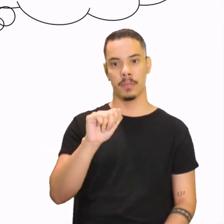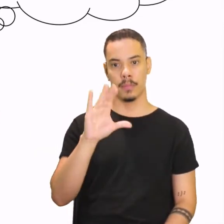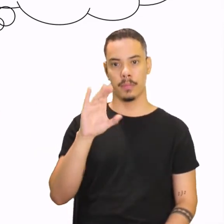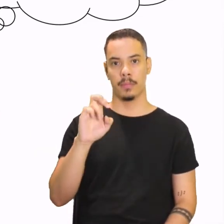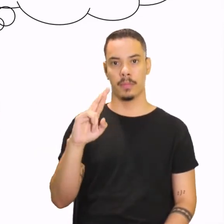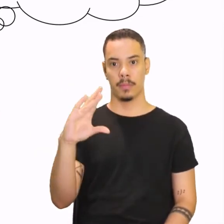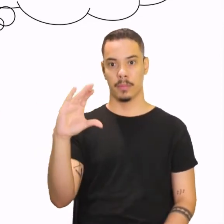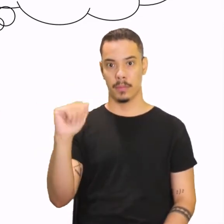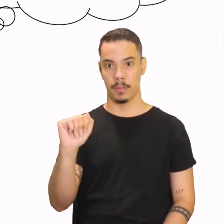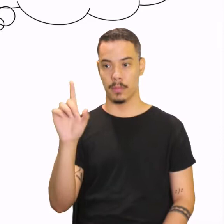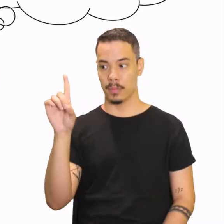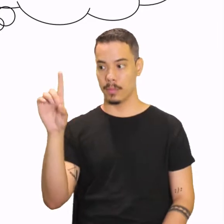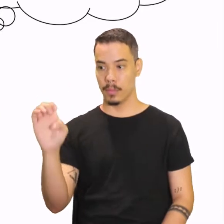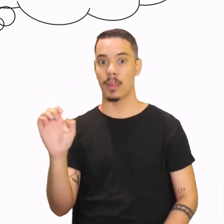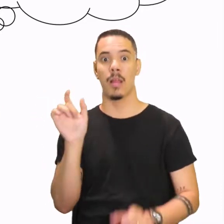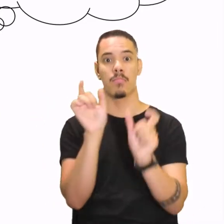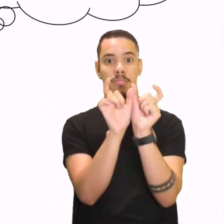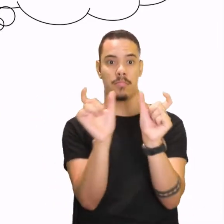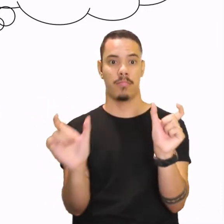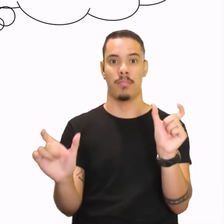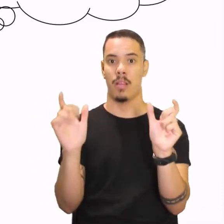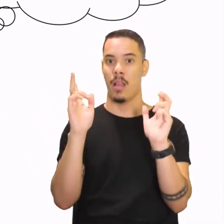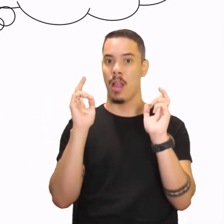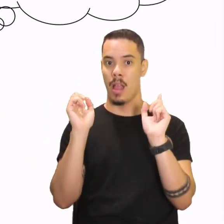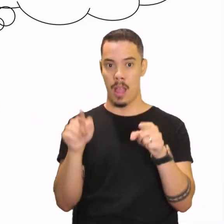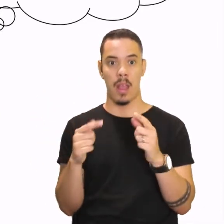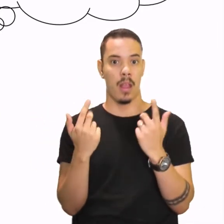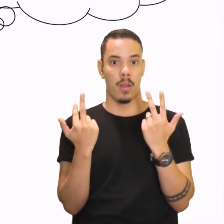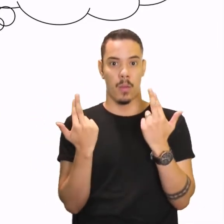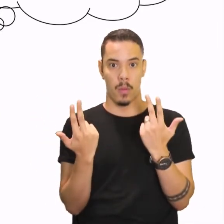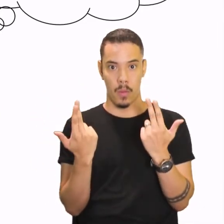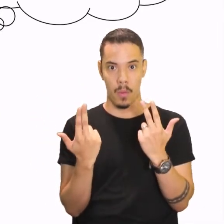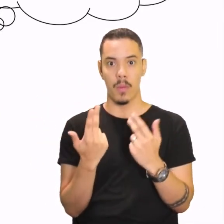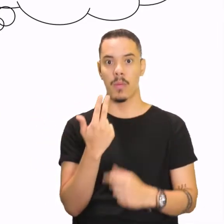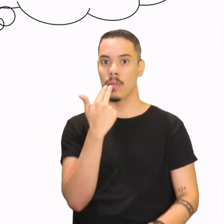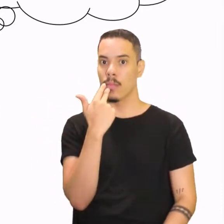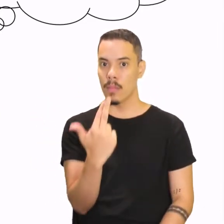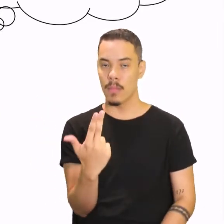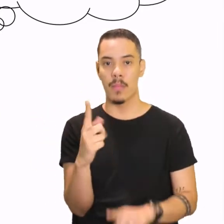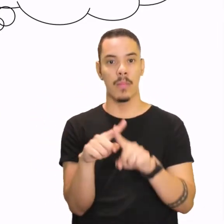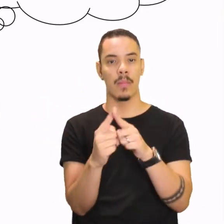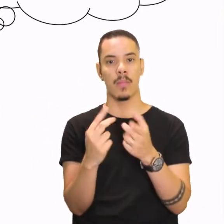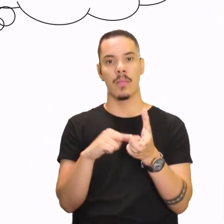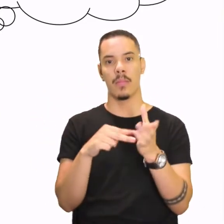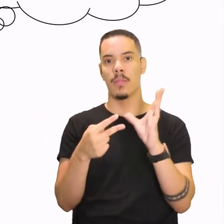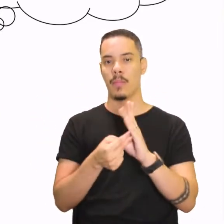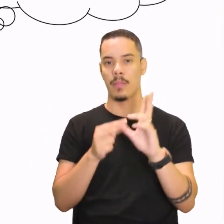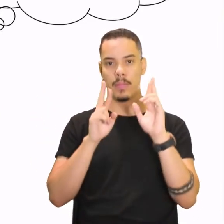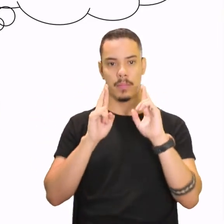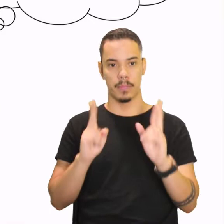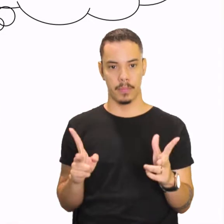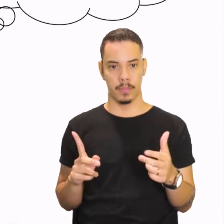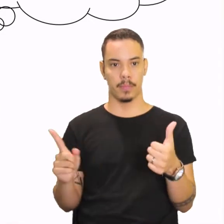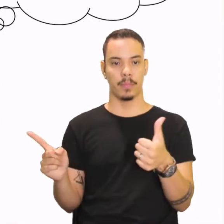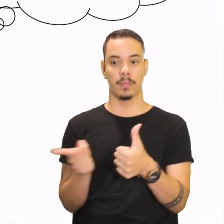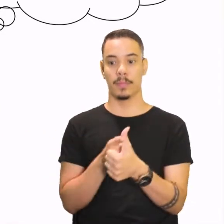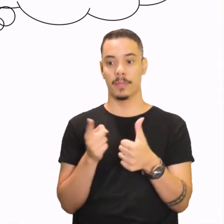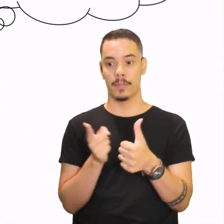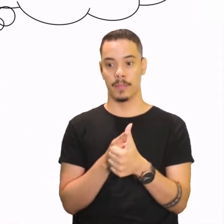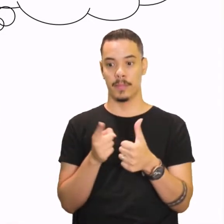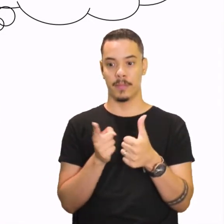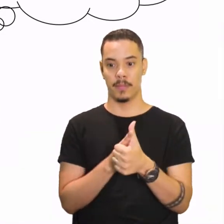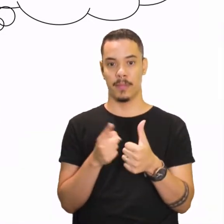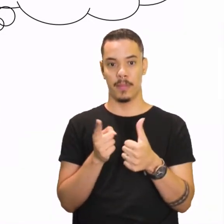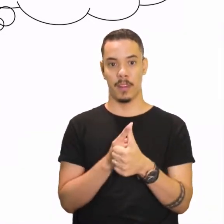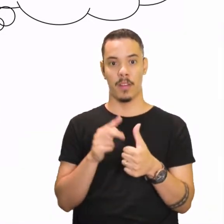mesma pronúncia, mas com significado diferente, beleza? Na primeira, né, você vê aqui